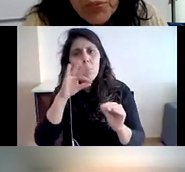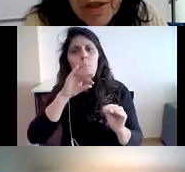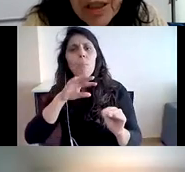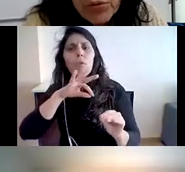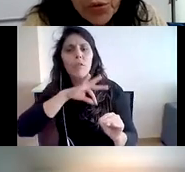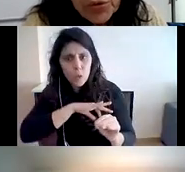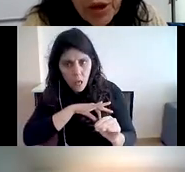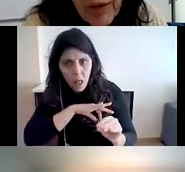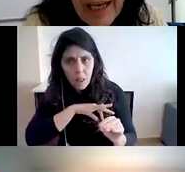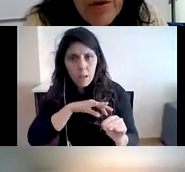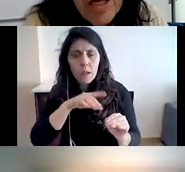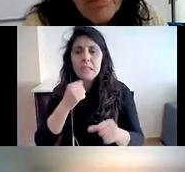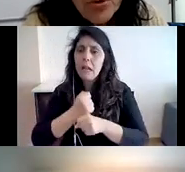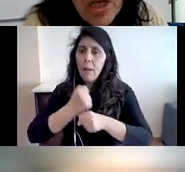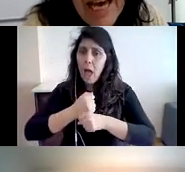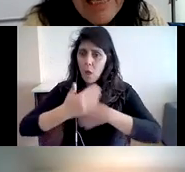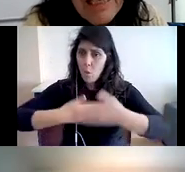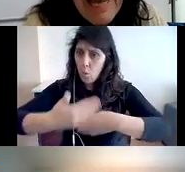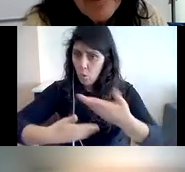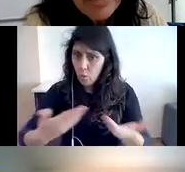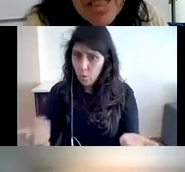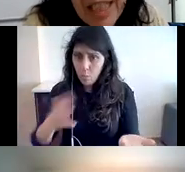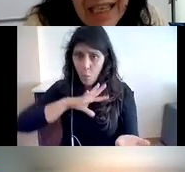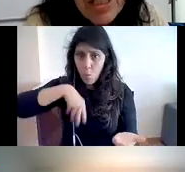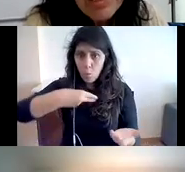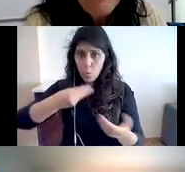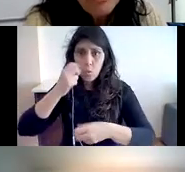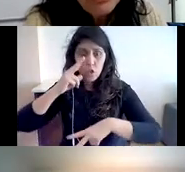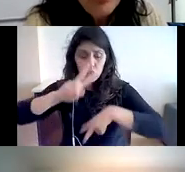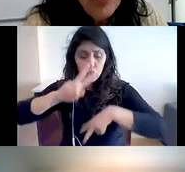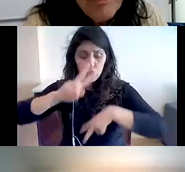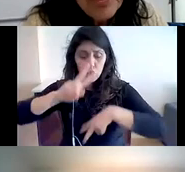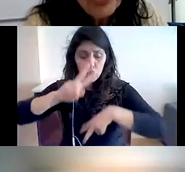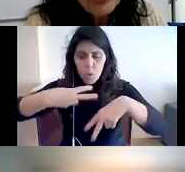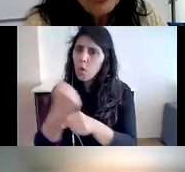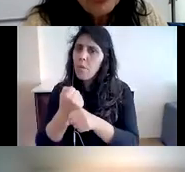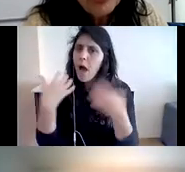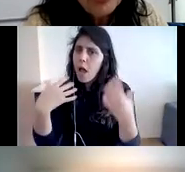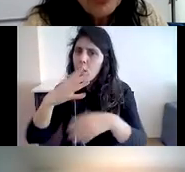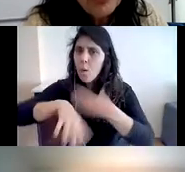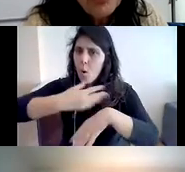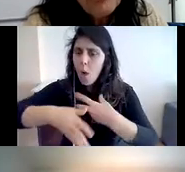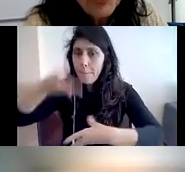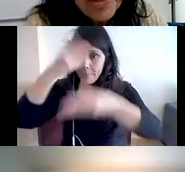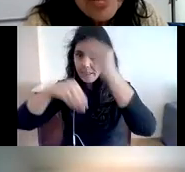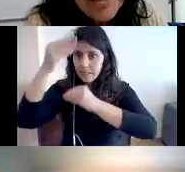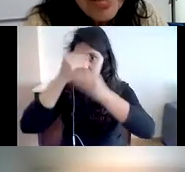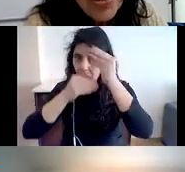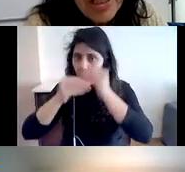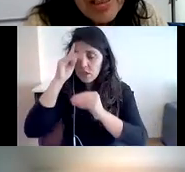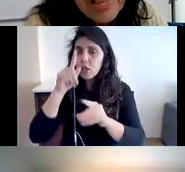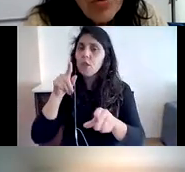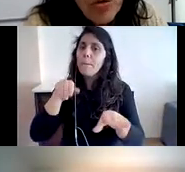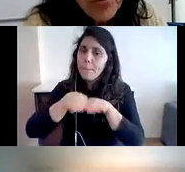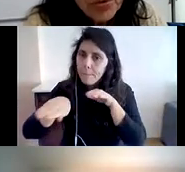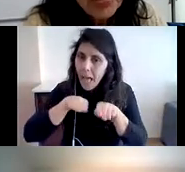é que a exploração do mundo do trabalho, porque é que a aprendizagem no âmbito do exercício e